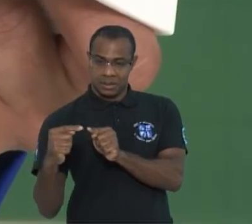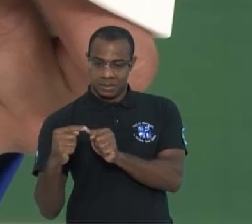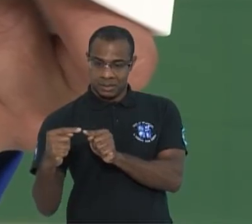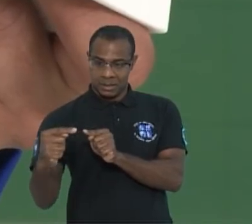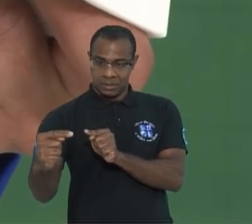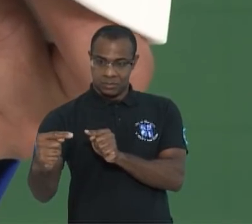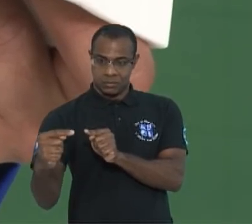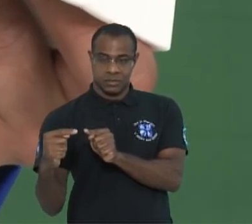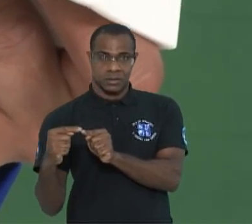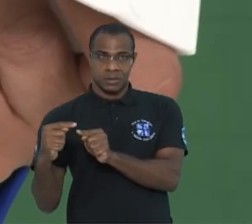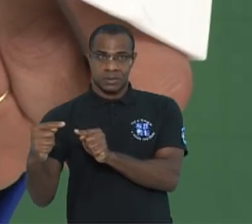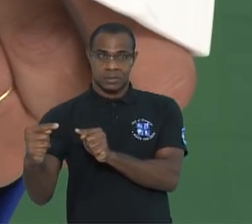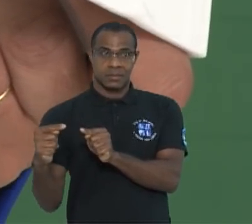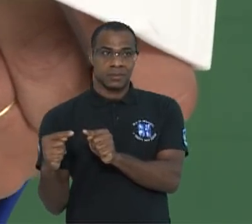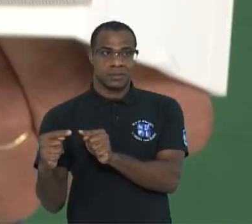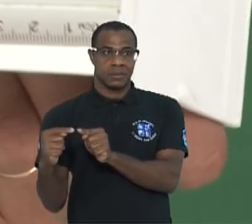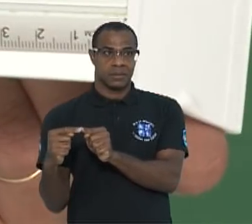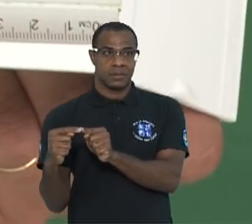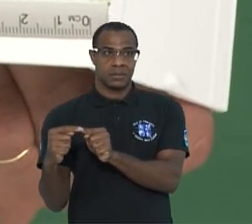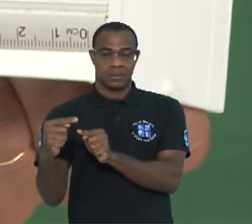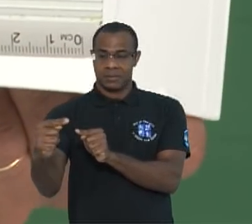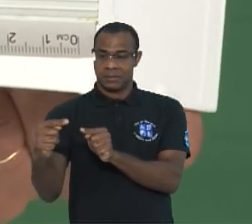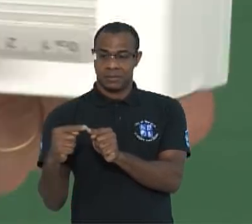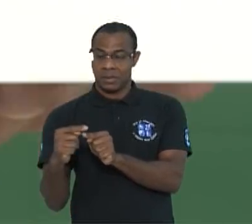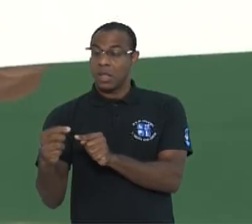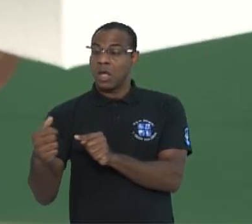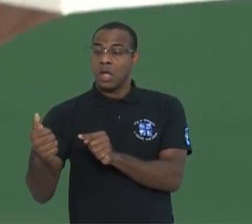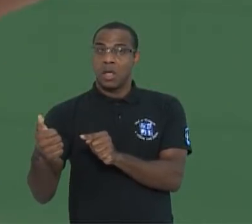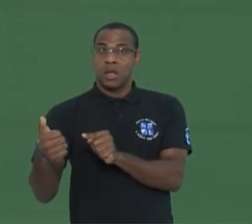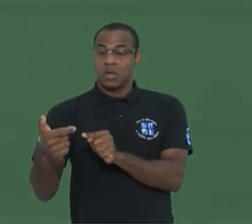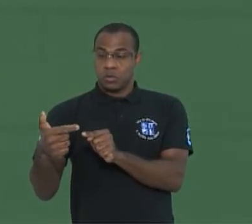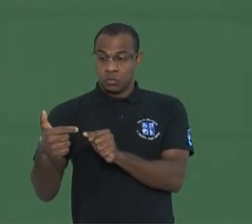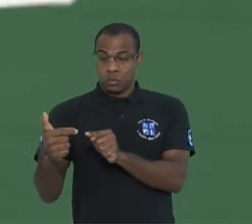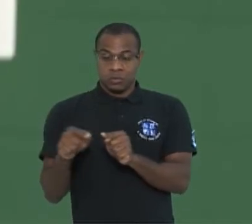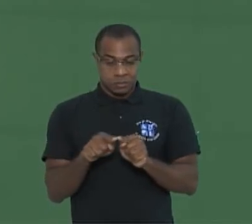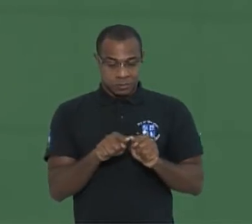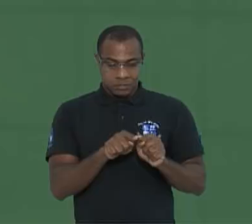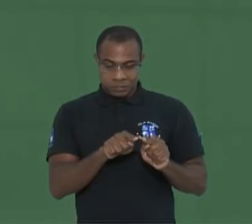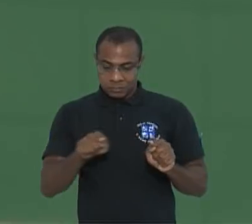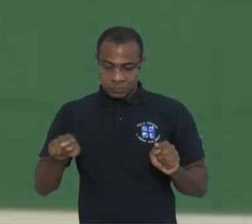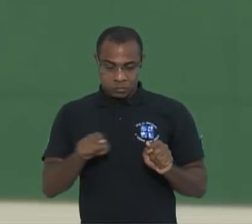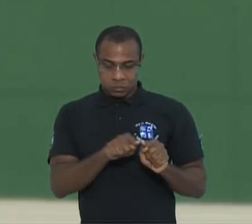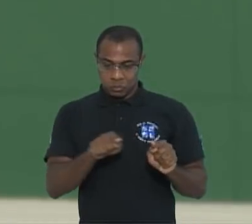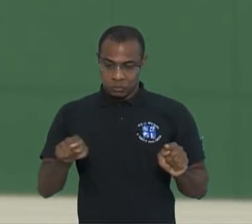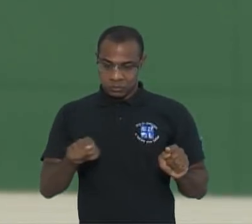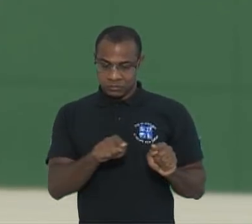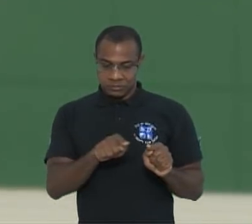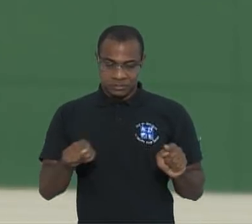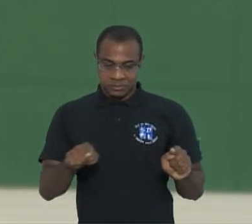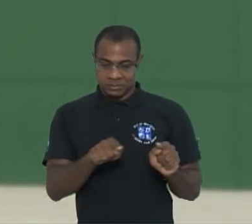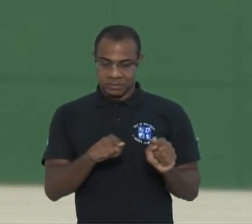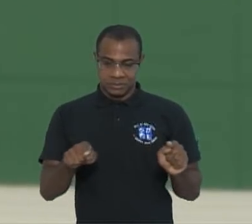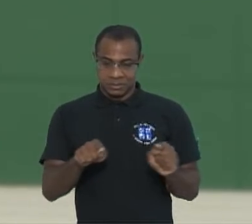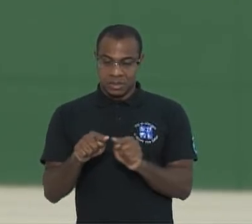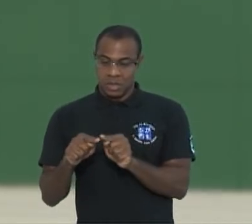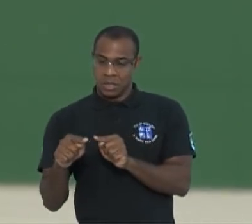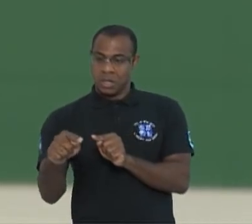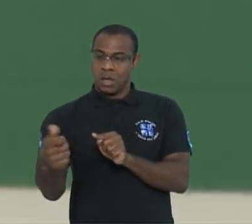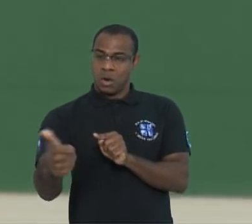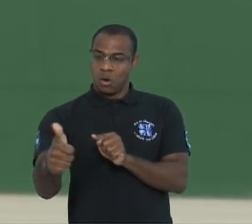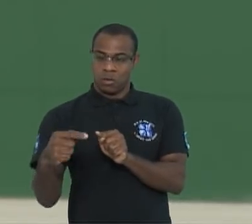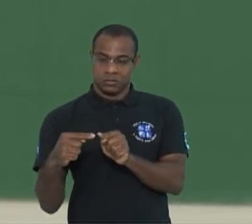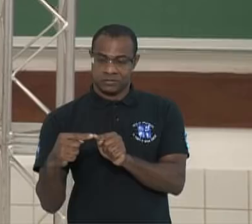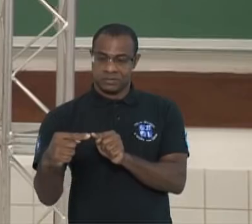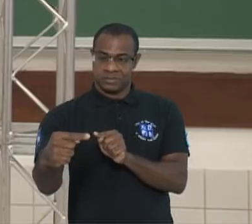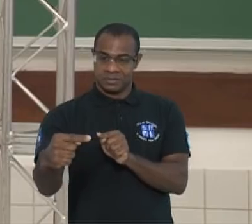Cadê o 11 aqui? Aliás, aqui é o 12, né? 12 centímetros de comprimento, 11 de largura, e nós temos